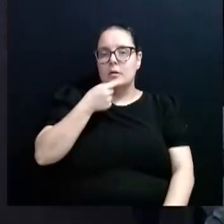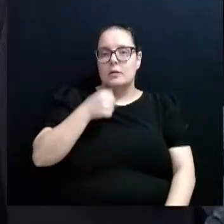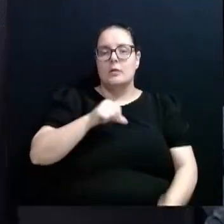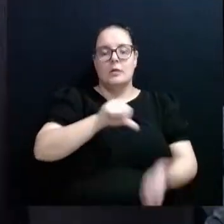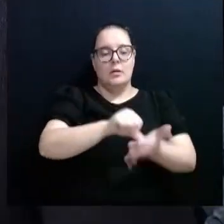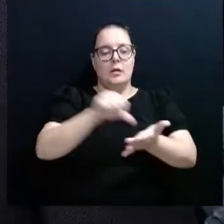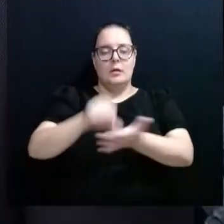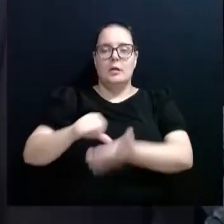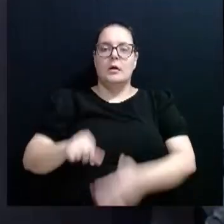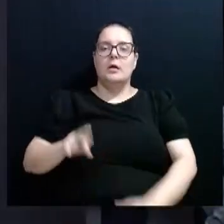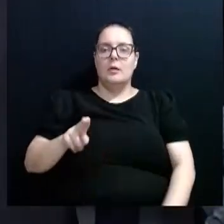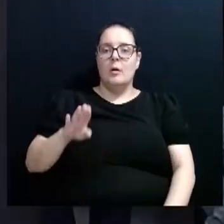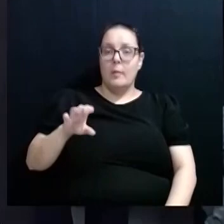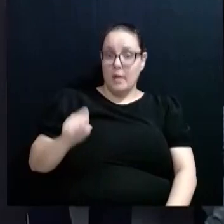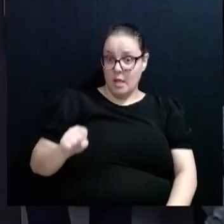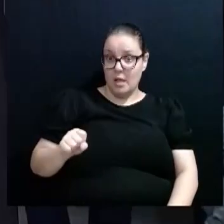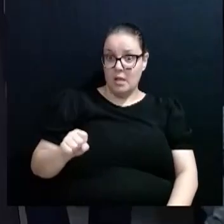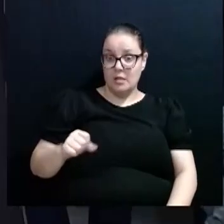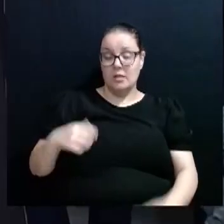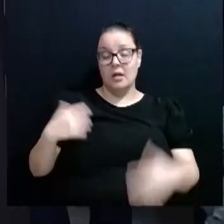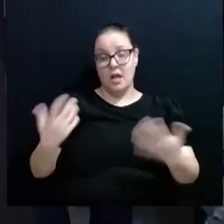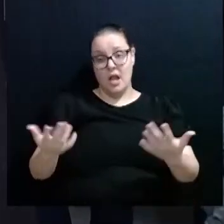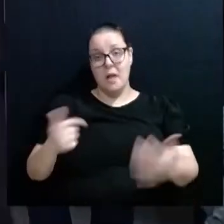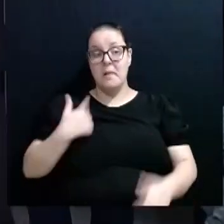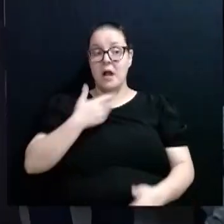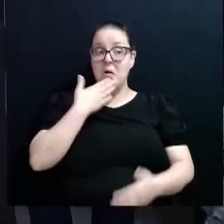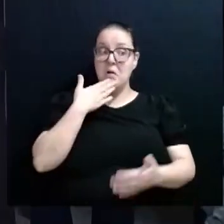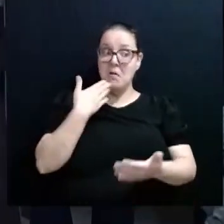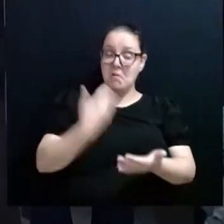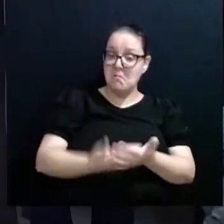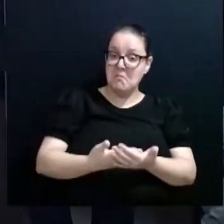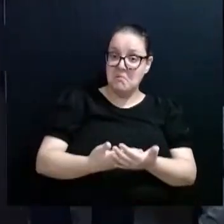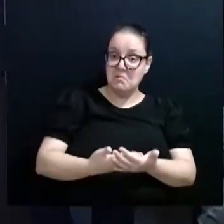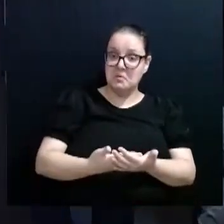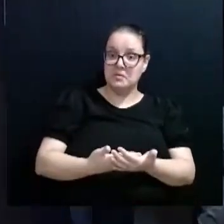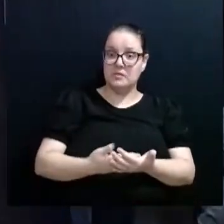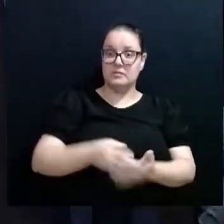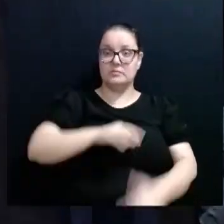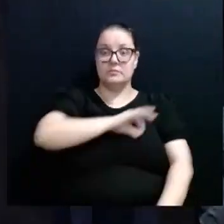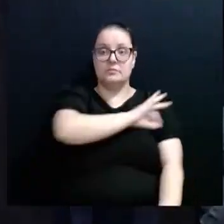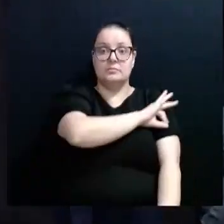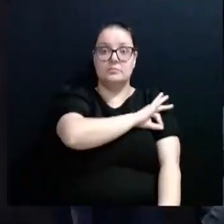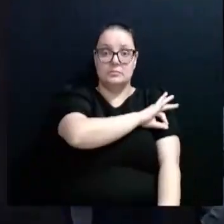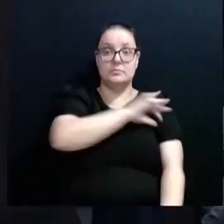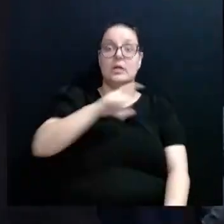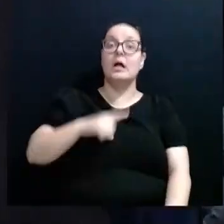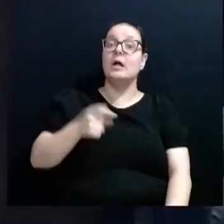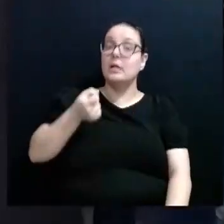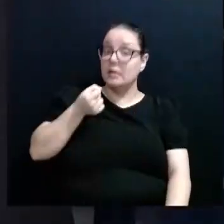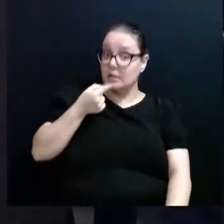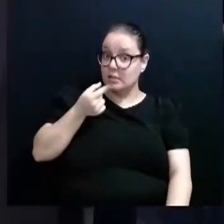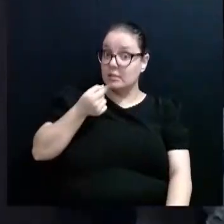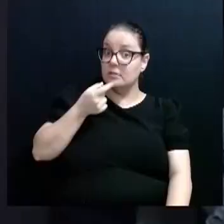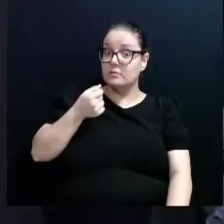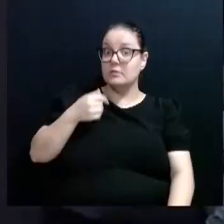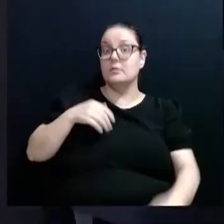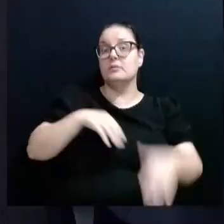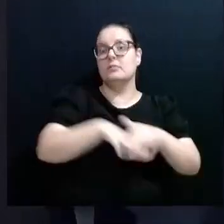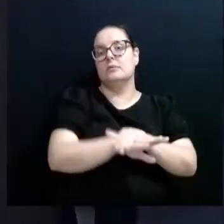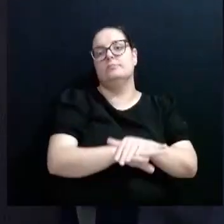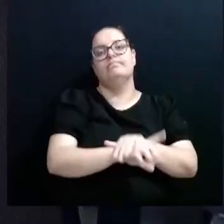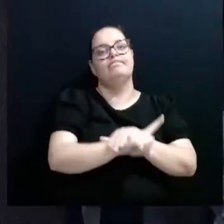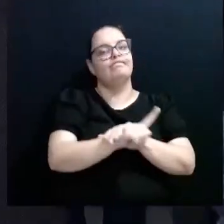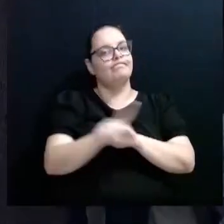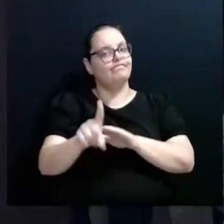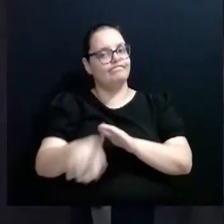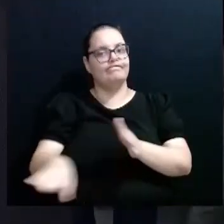saúde. E, para nossa surpresa, a Prefeitura ela tem esses medicamentos em estoque, só que não está chegando nas